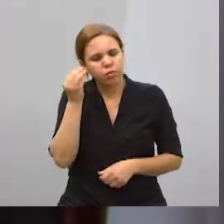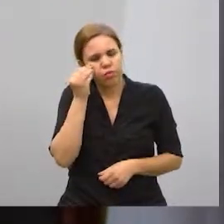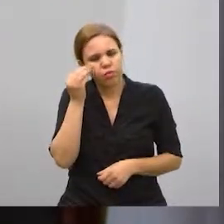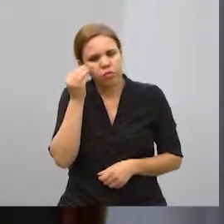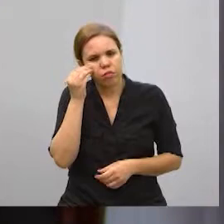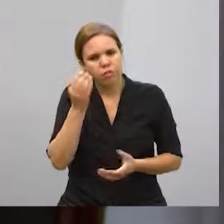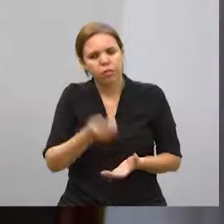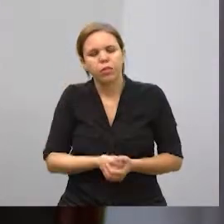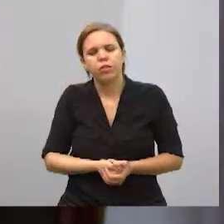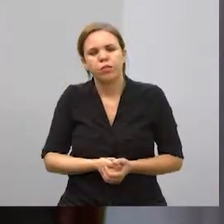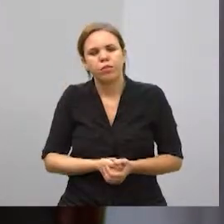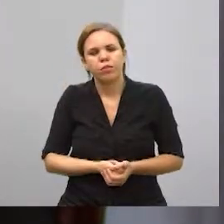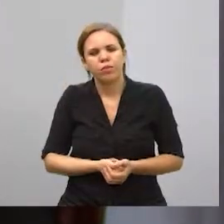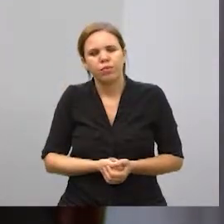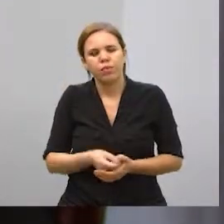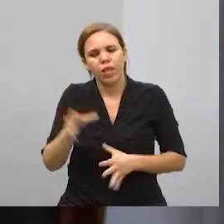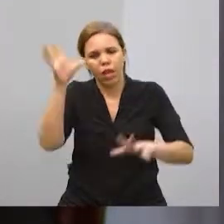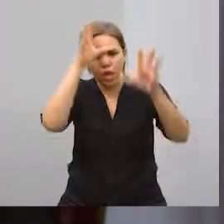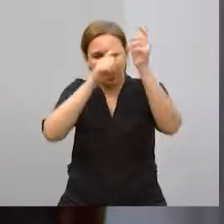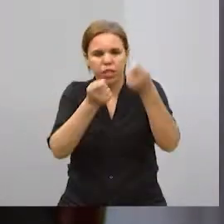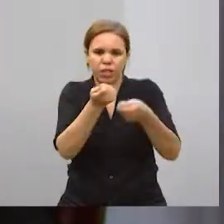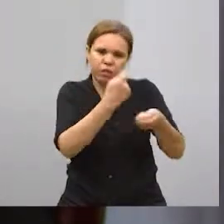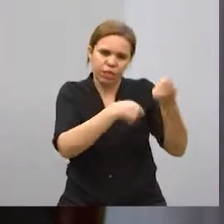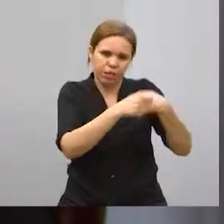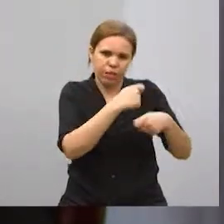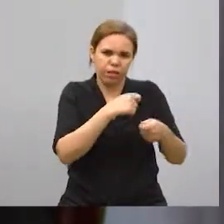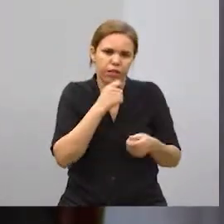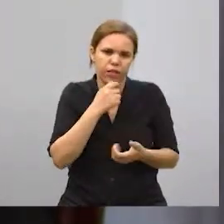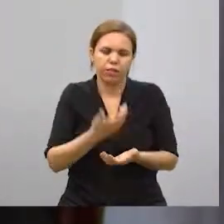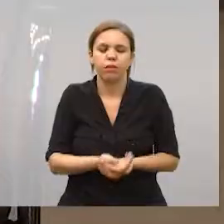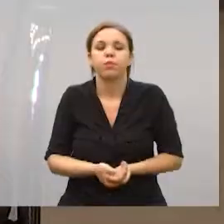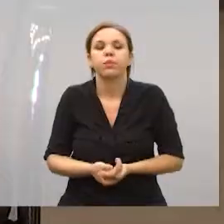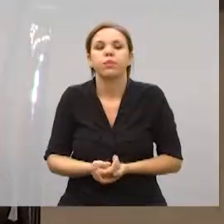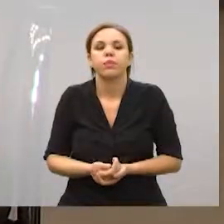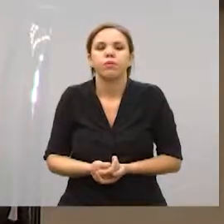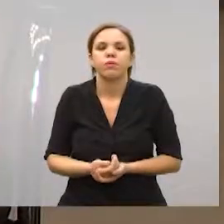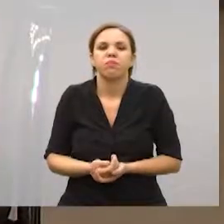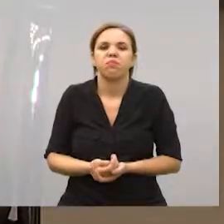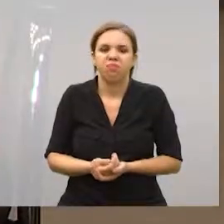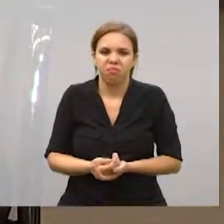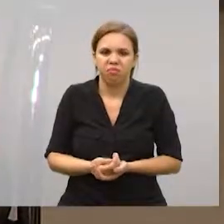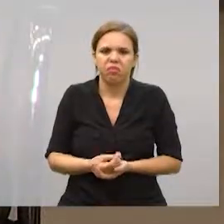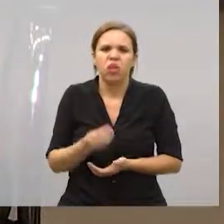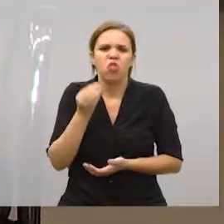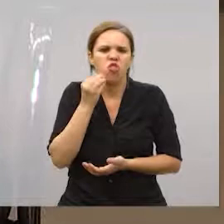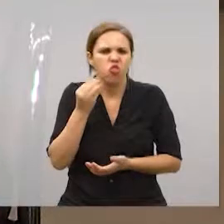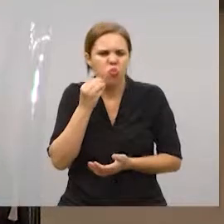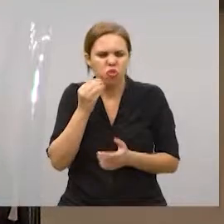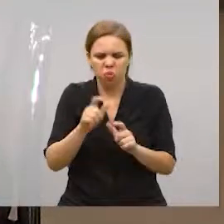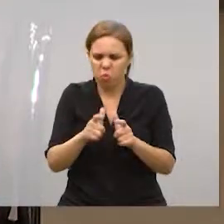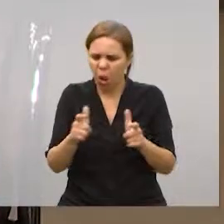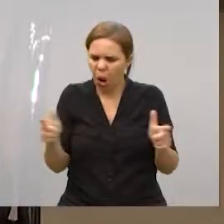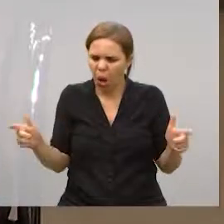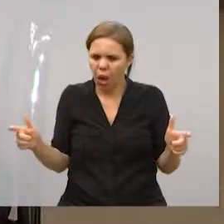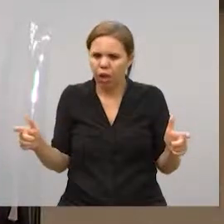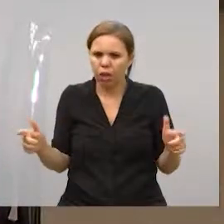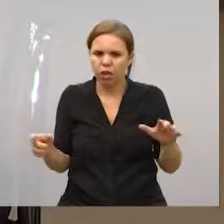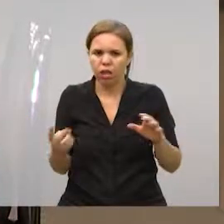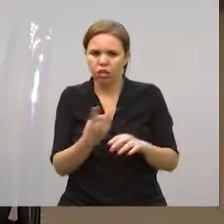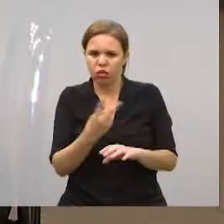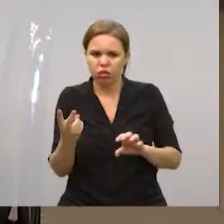possível tentando aprender a gestar isso. Com um mercado em amplo crescimento,